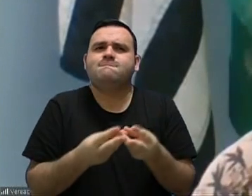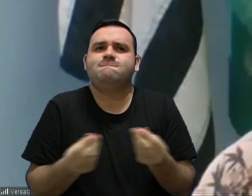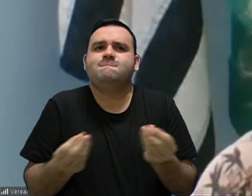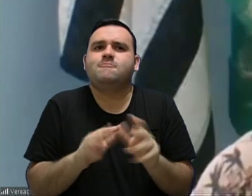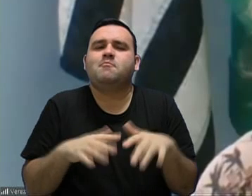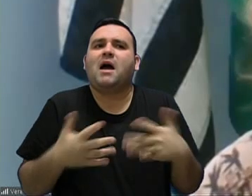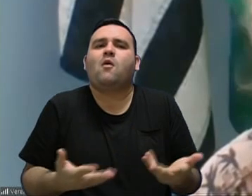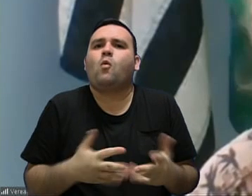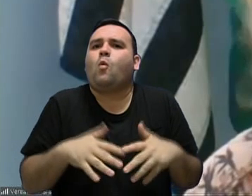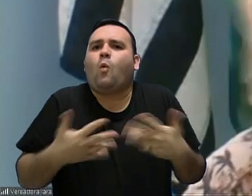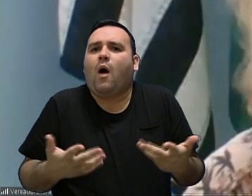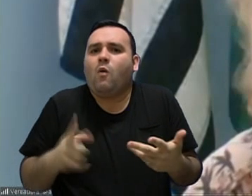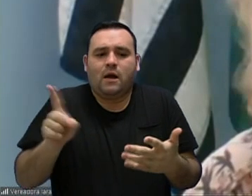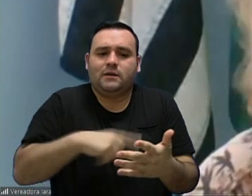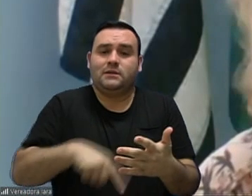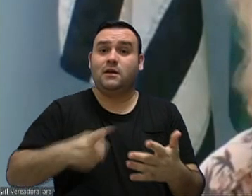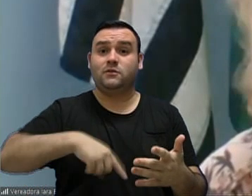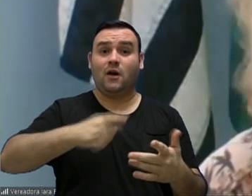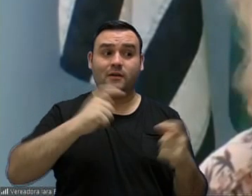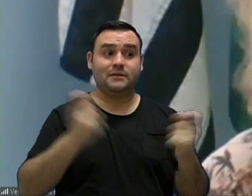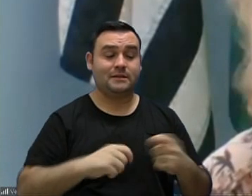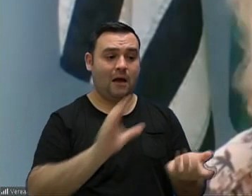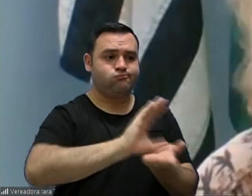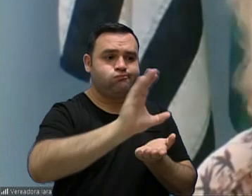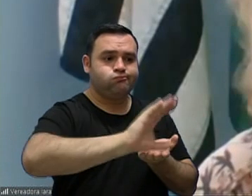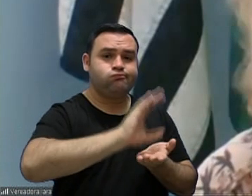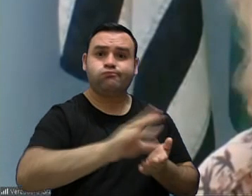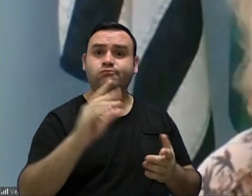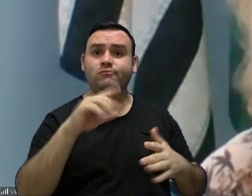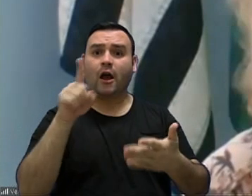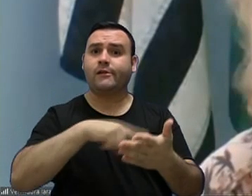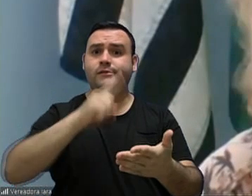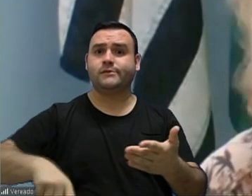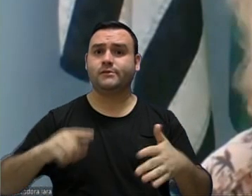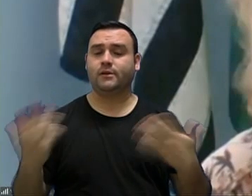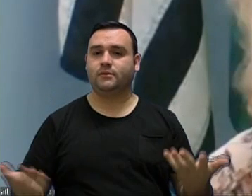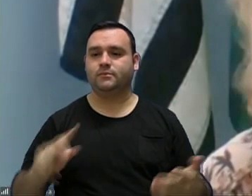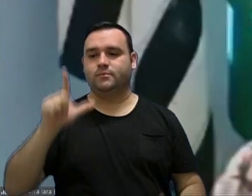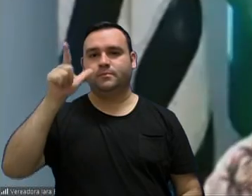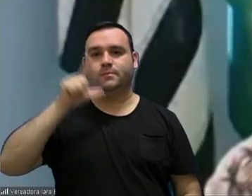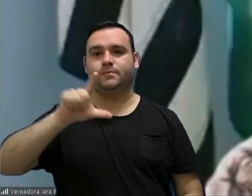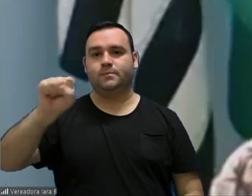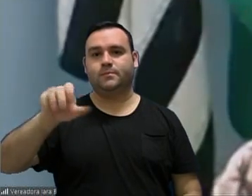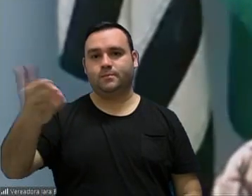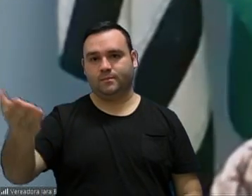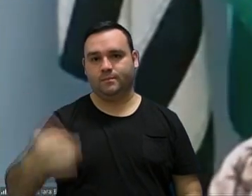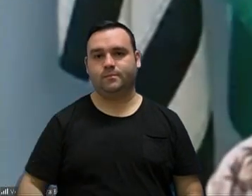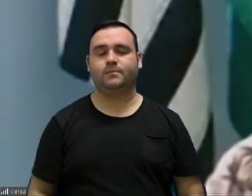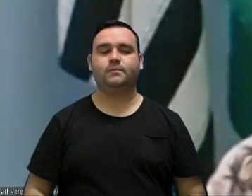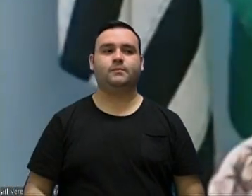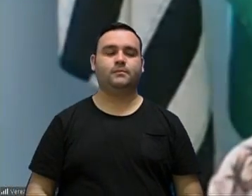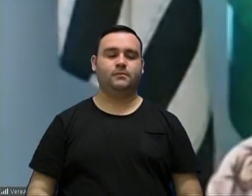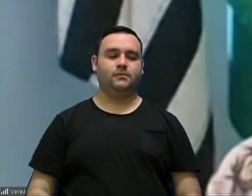sei, então isso anula a nossa possibilidade de fazer emendas. Pois não, vereador Luiz Santos?